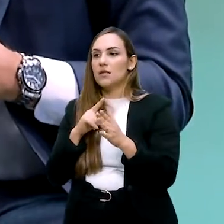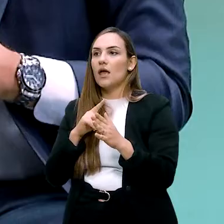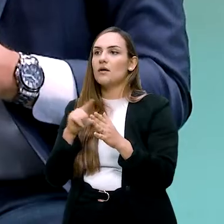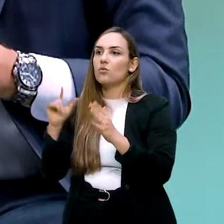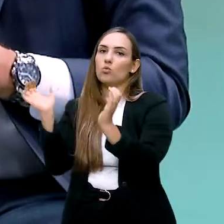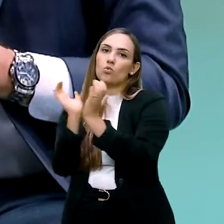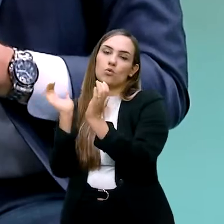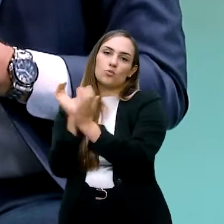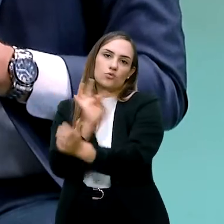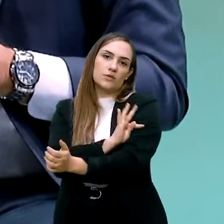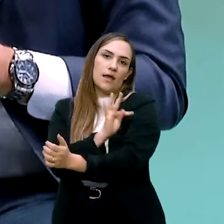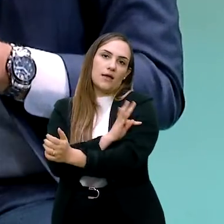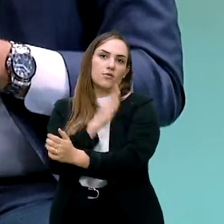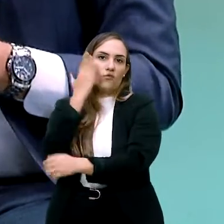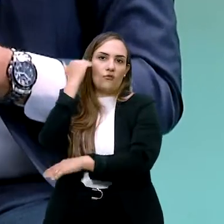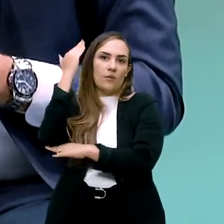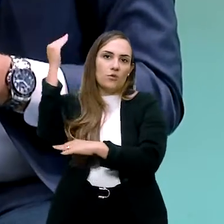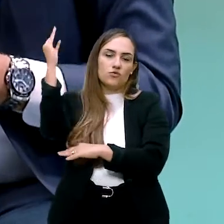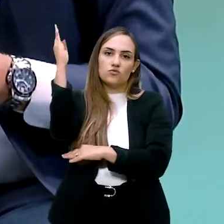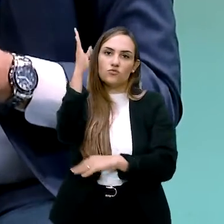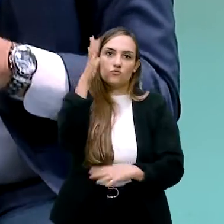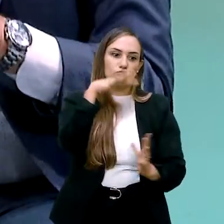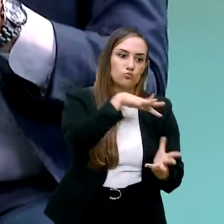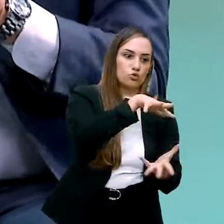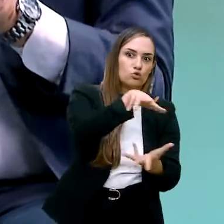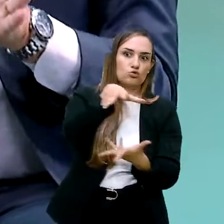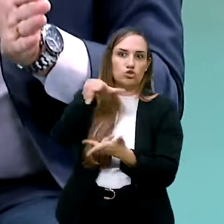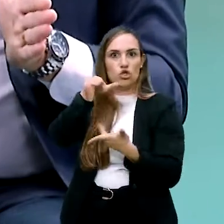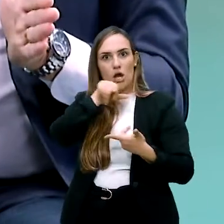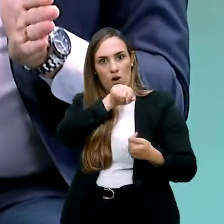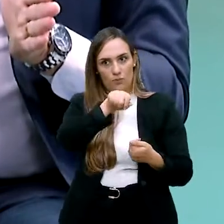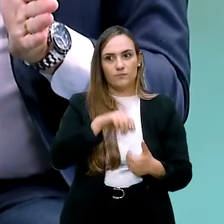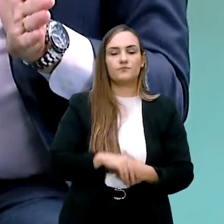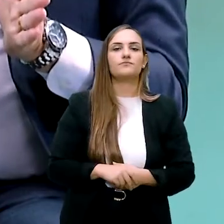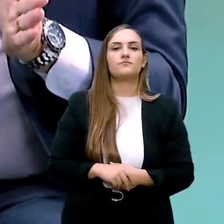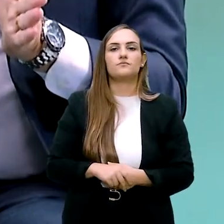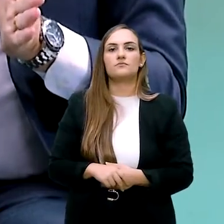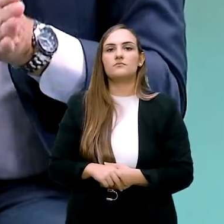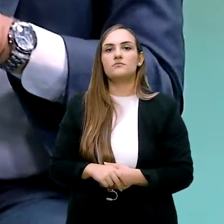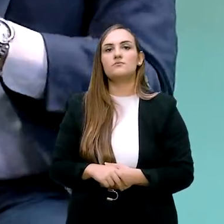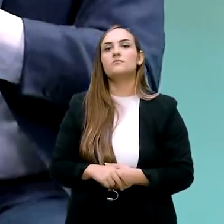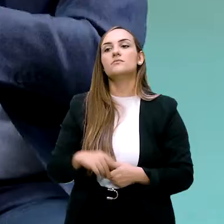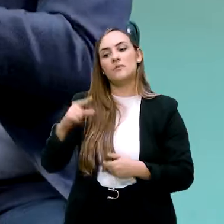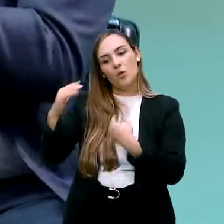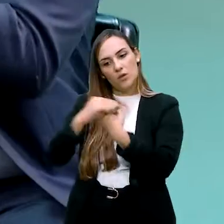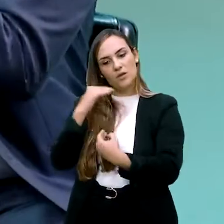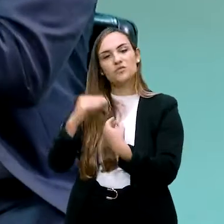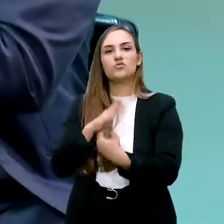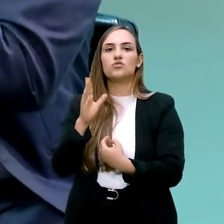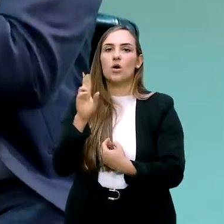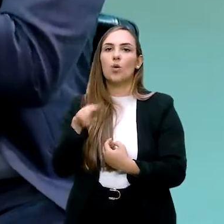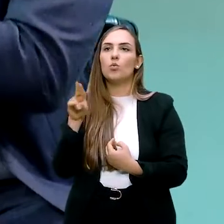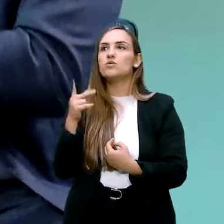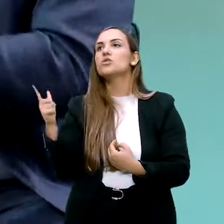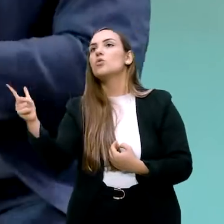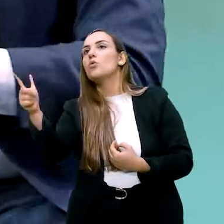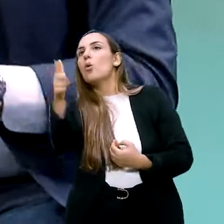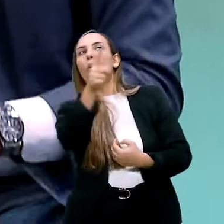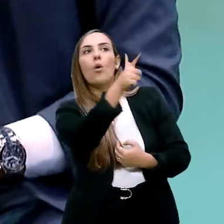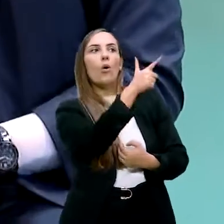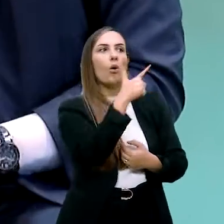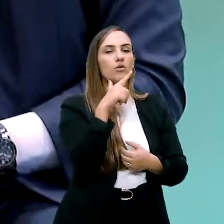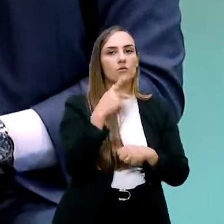de um órgão técnico de renome internacional, desde que essa recomendação já esteja sendo aplicada naquele